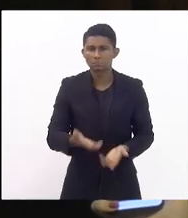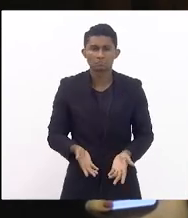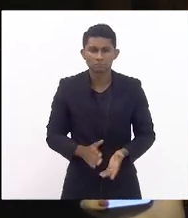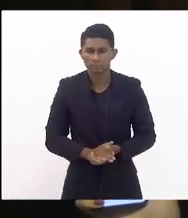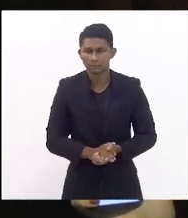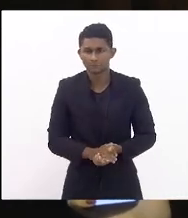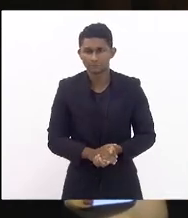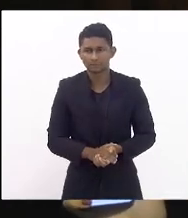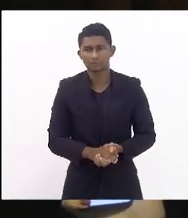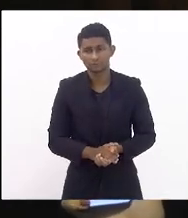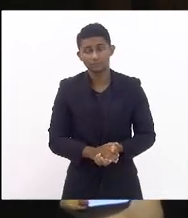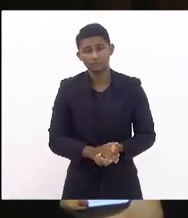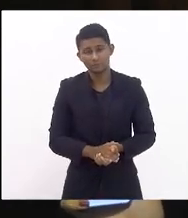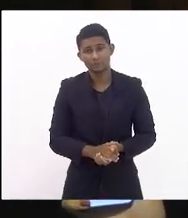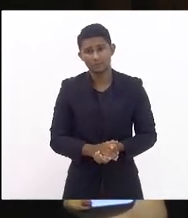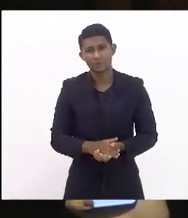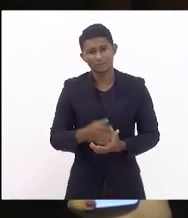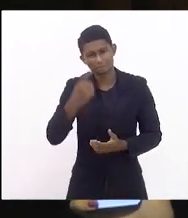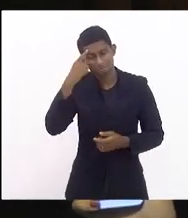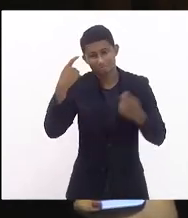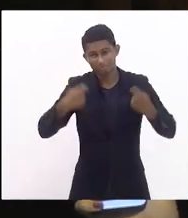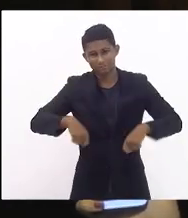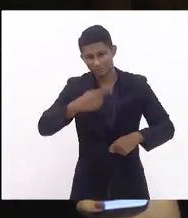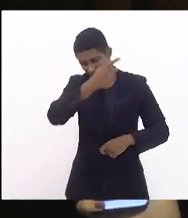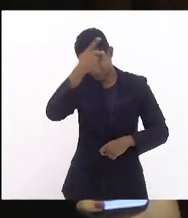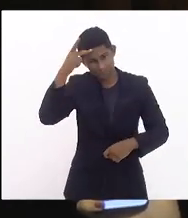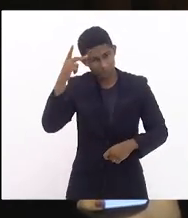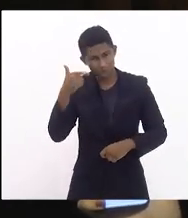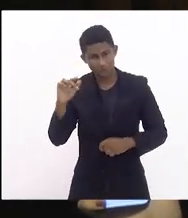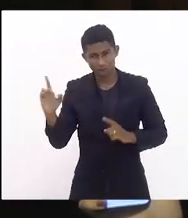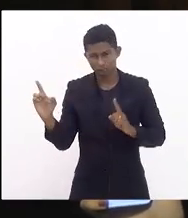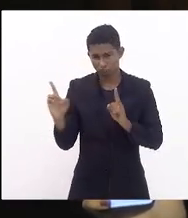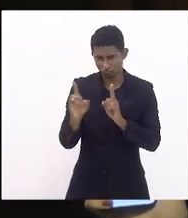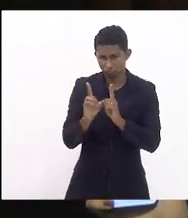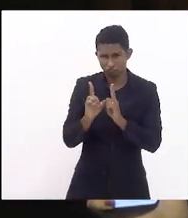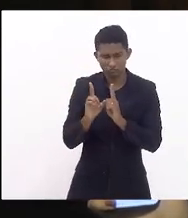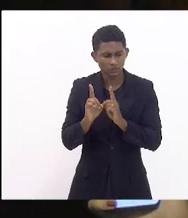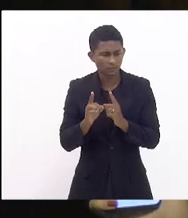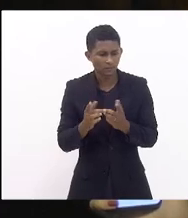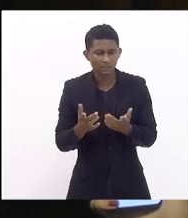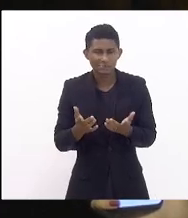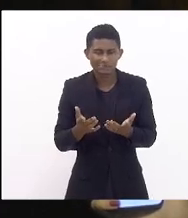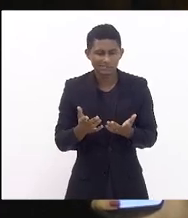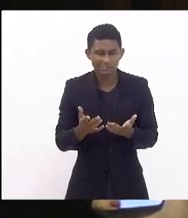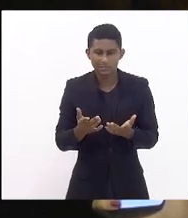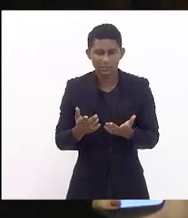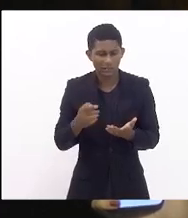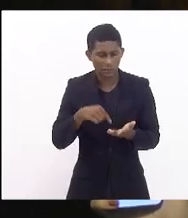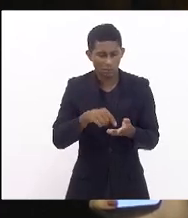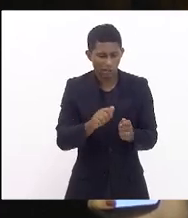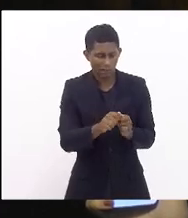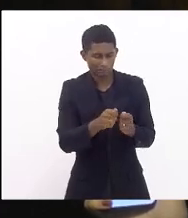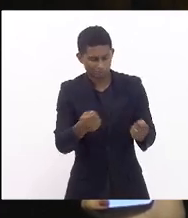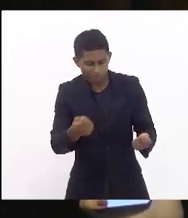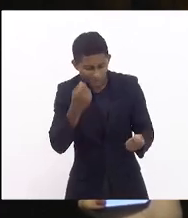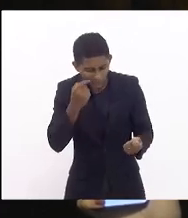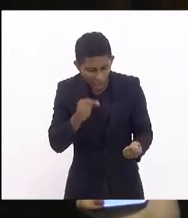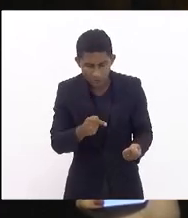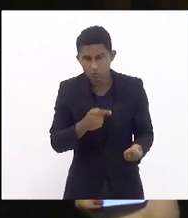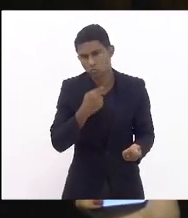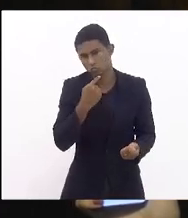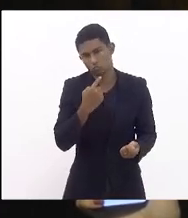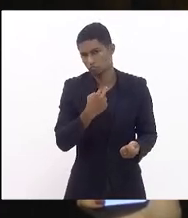eu precisava ter uma pessoa habilitada para estar abrindo, não foi visto. Então, eu queria dizer para os